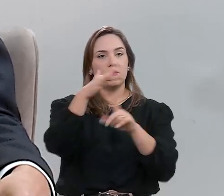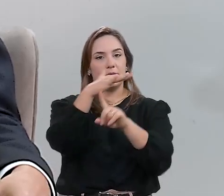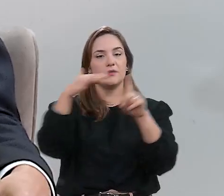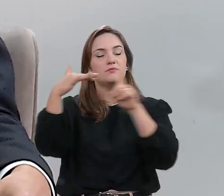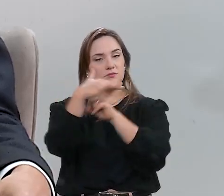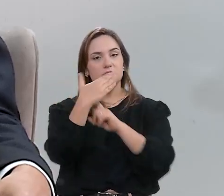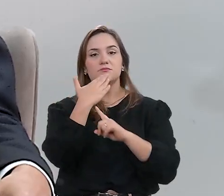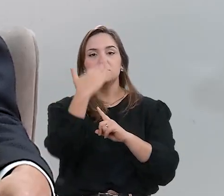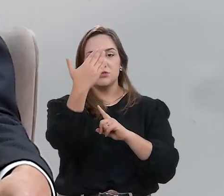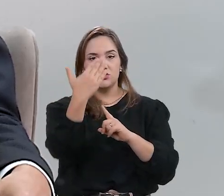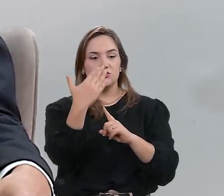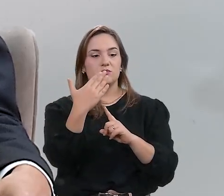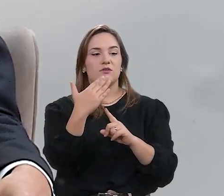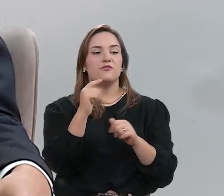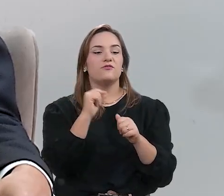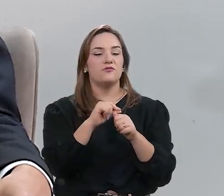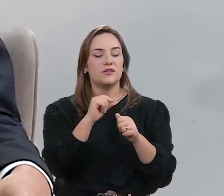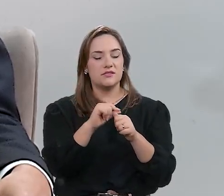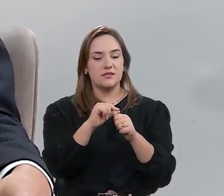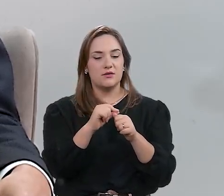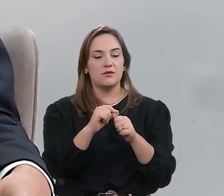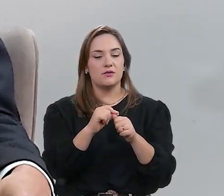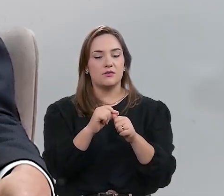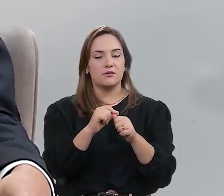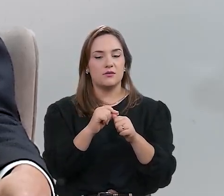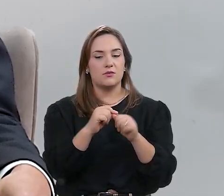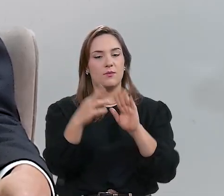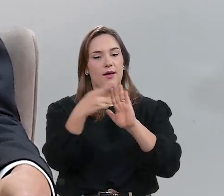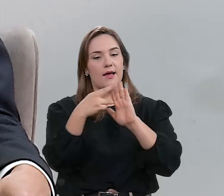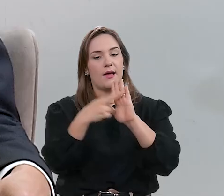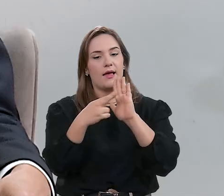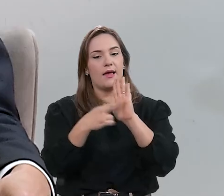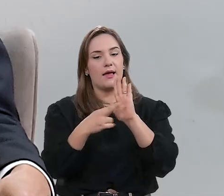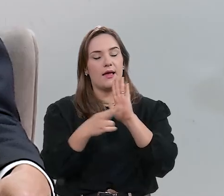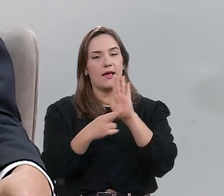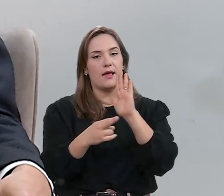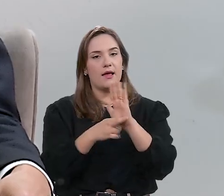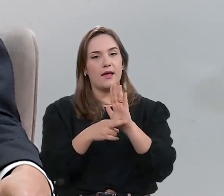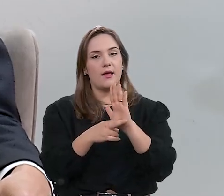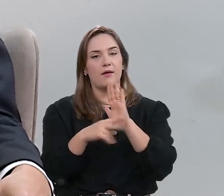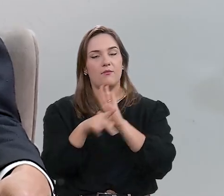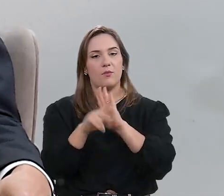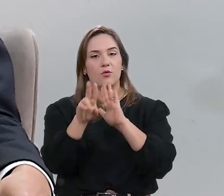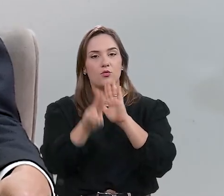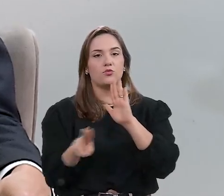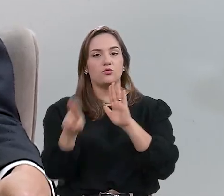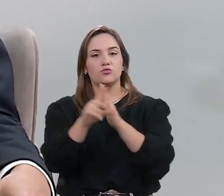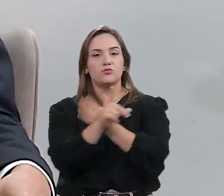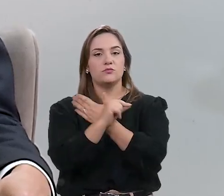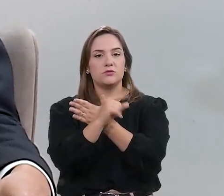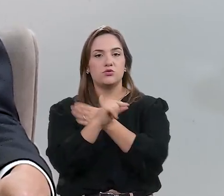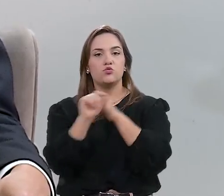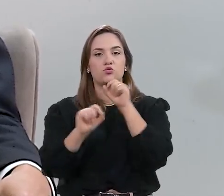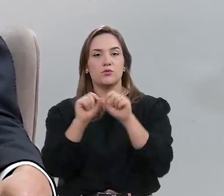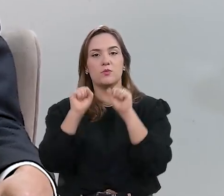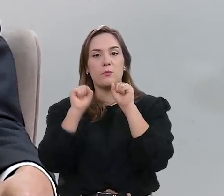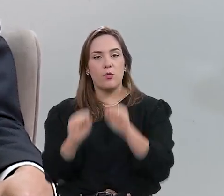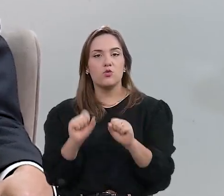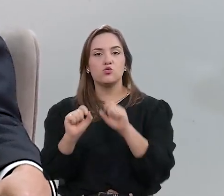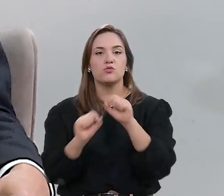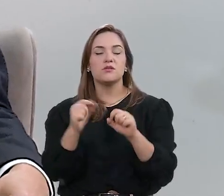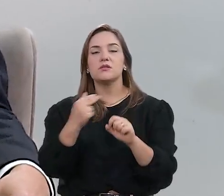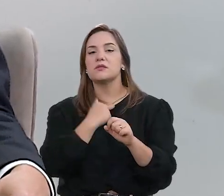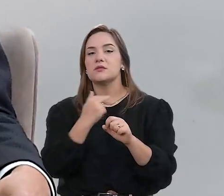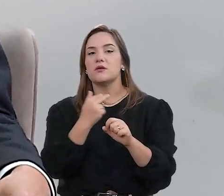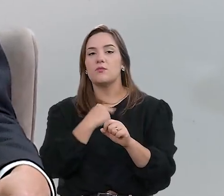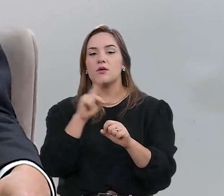para elaborar uma normatização do Pantanal. O que poderia ser feito e tal, proibindo